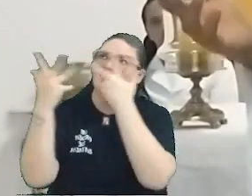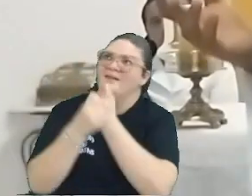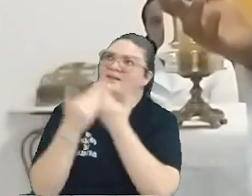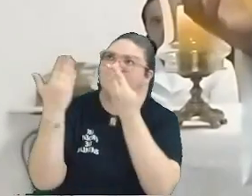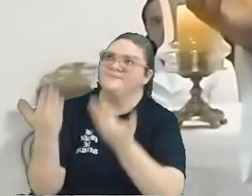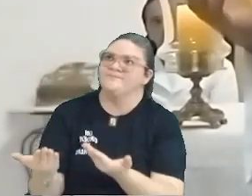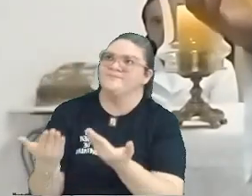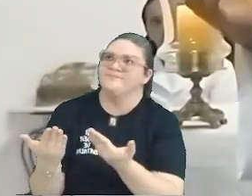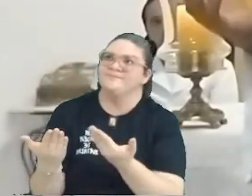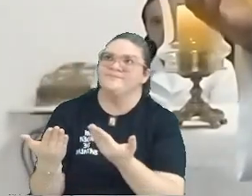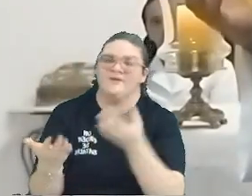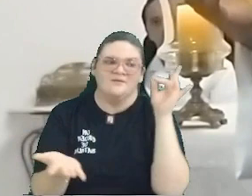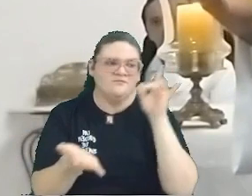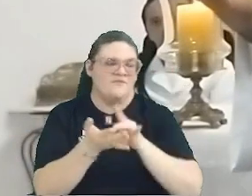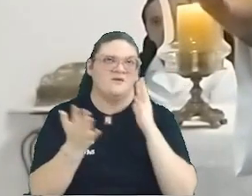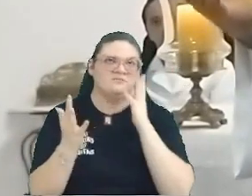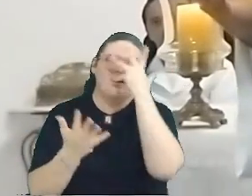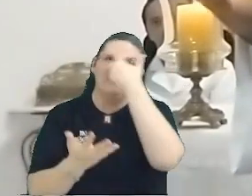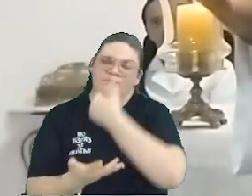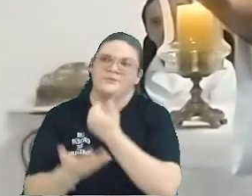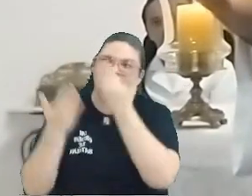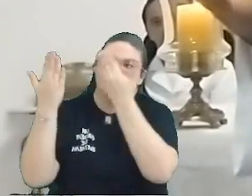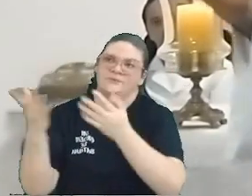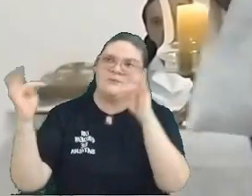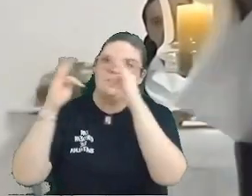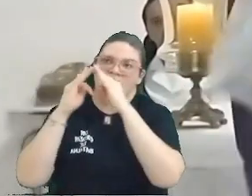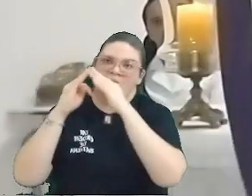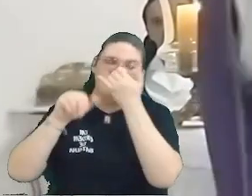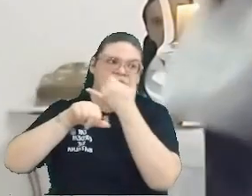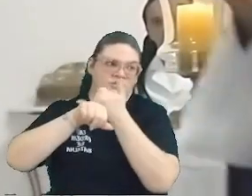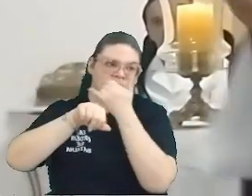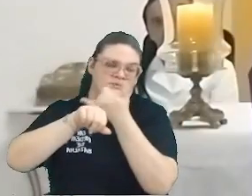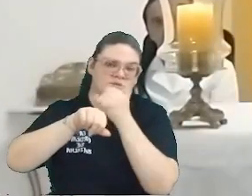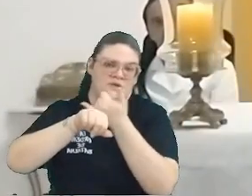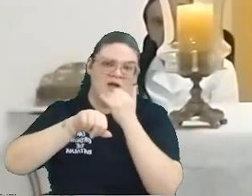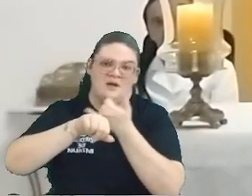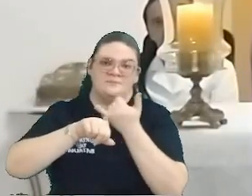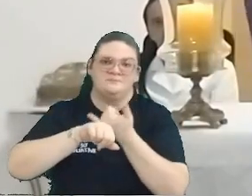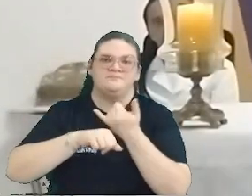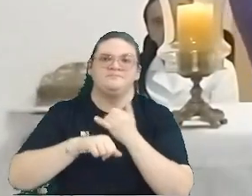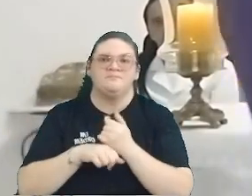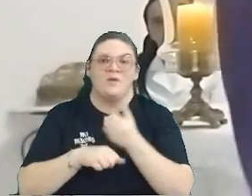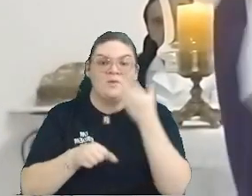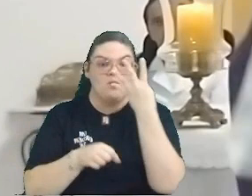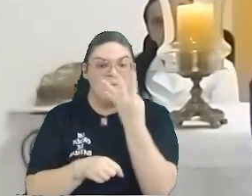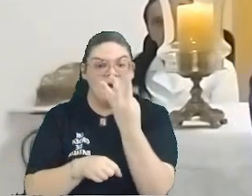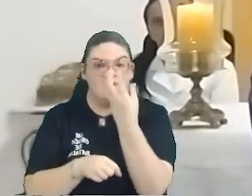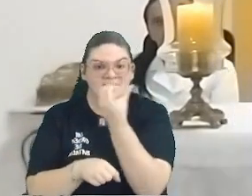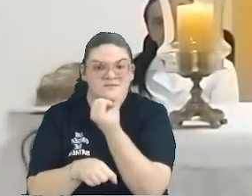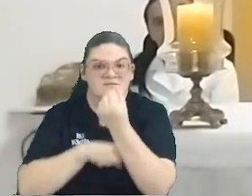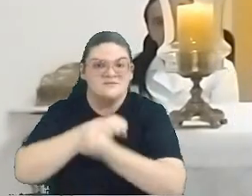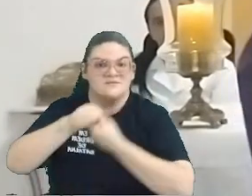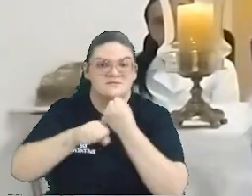de fato era belo e grandioso, o templo de Jerusalém em todo o seu esplendor. 46